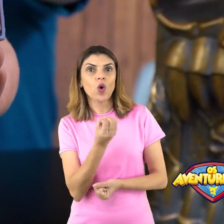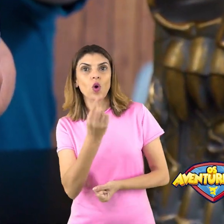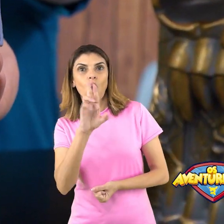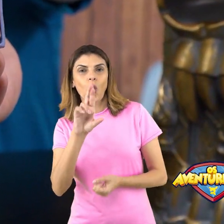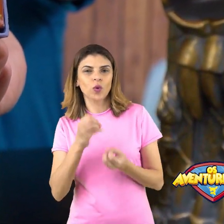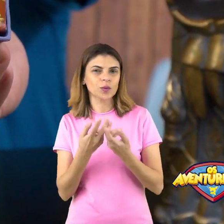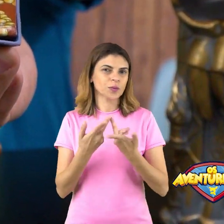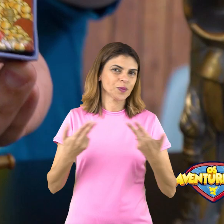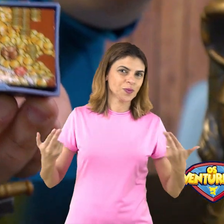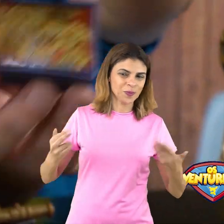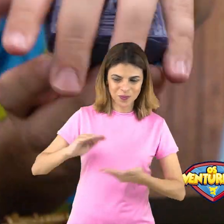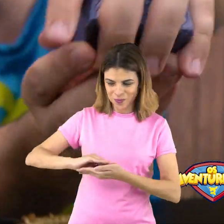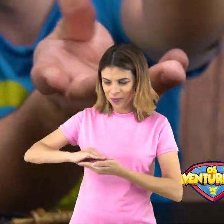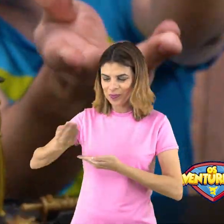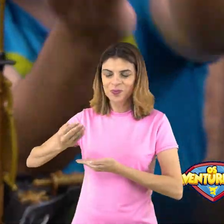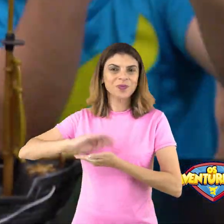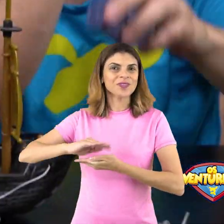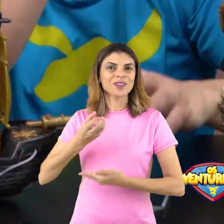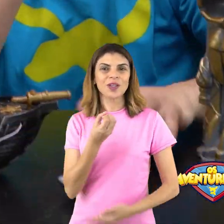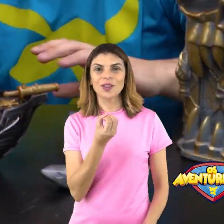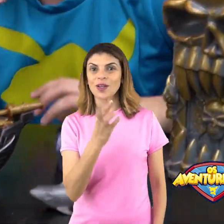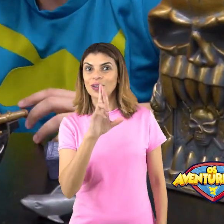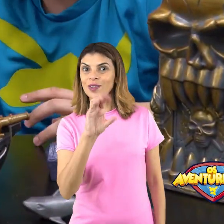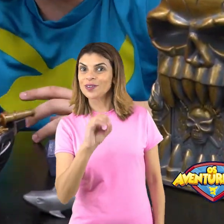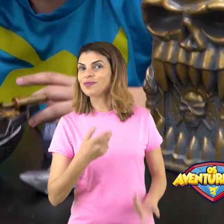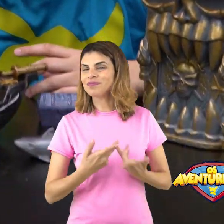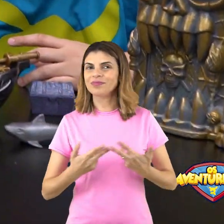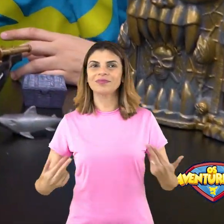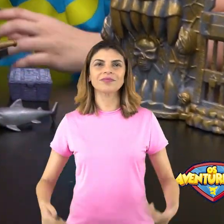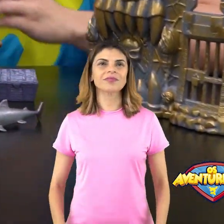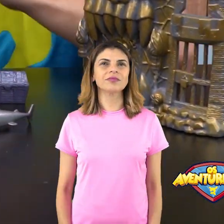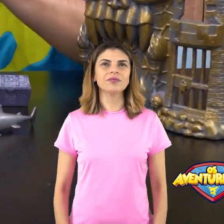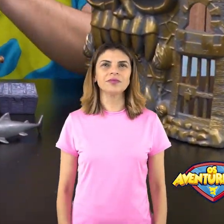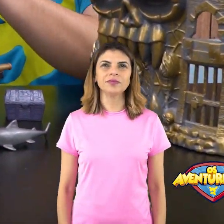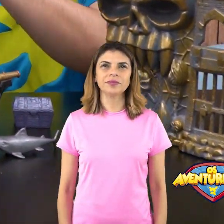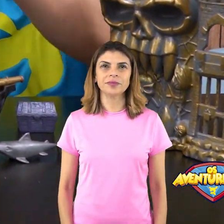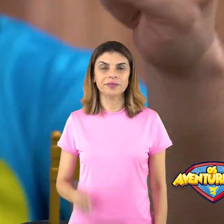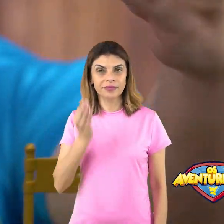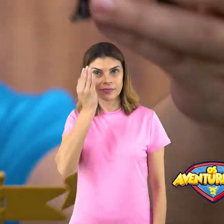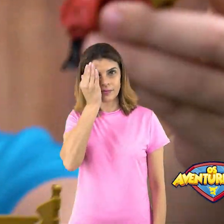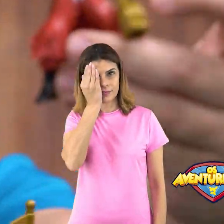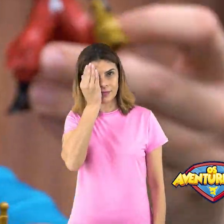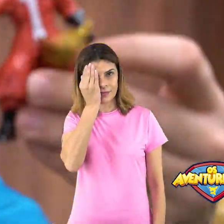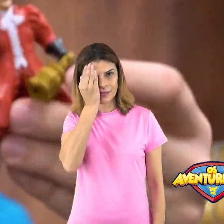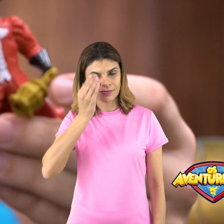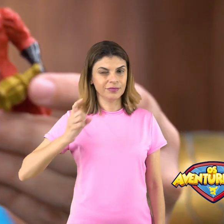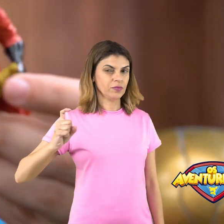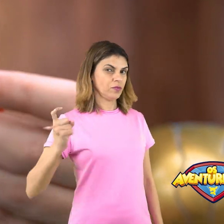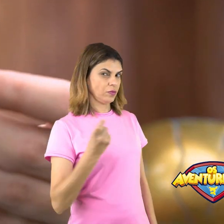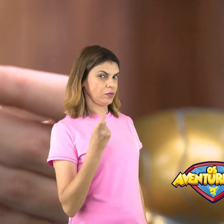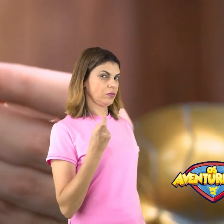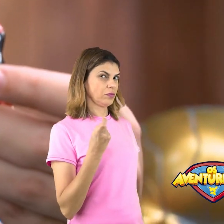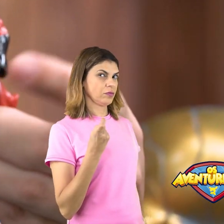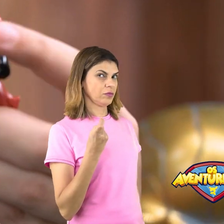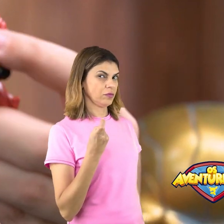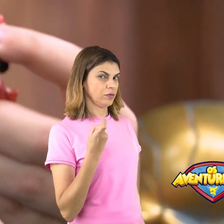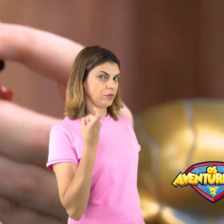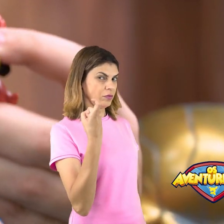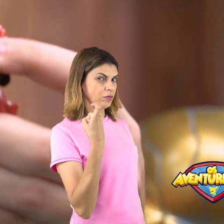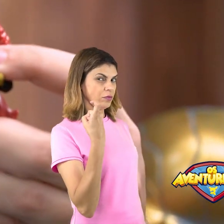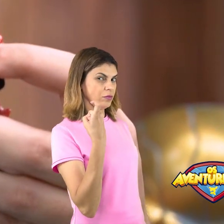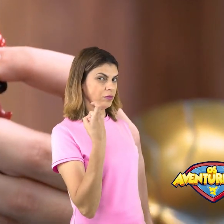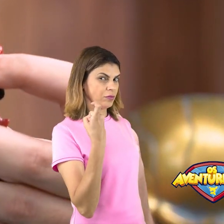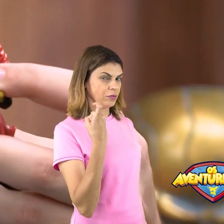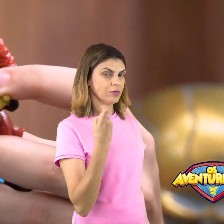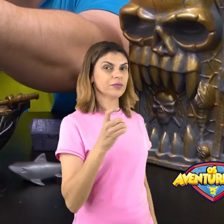dentro? Tesouro! É um baú de tesouro. Jangada, cadê a cobertura dela? Tinha... O pirata, olha, Jack Sparrow. O mapa do pirata. Caramba, é o